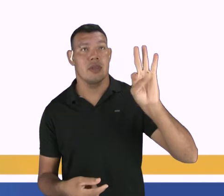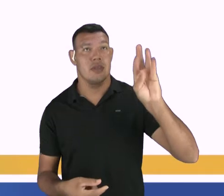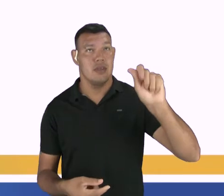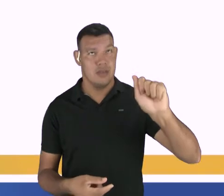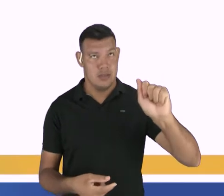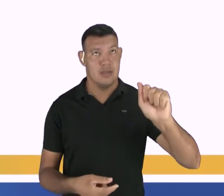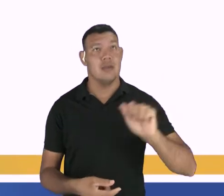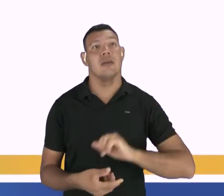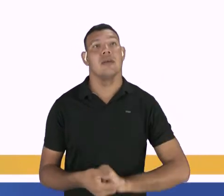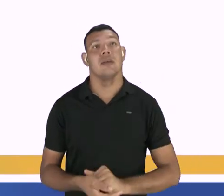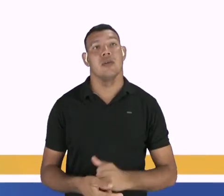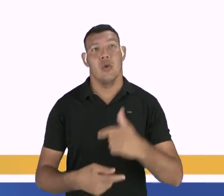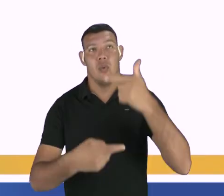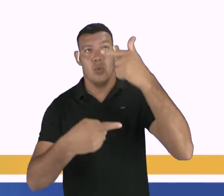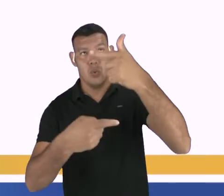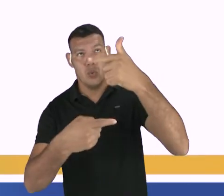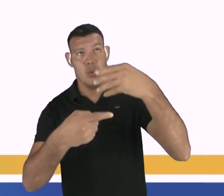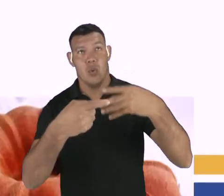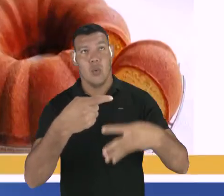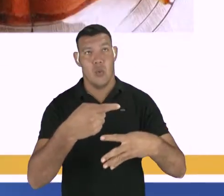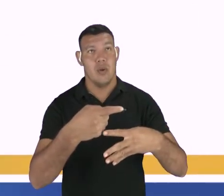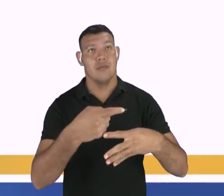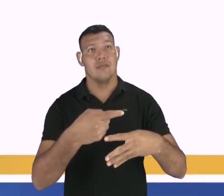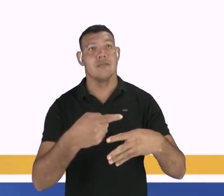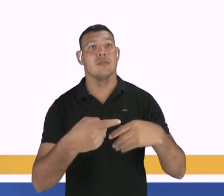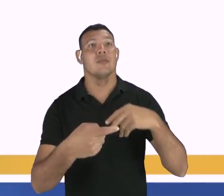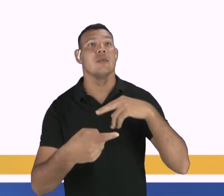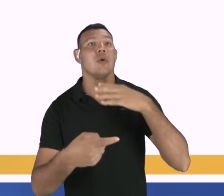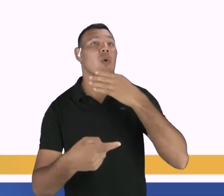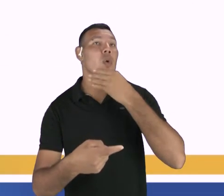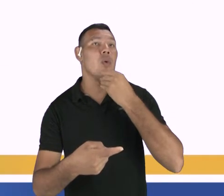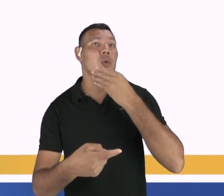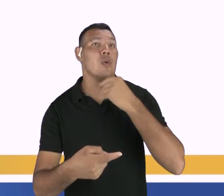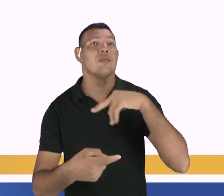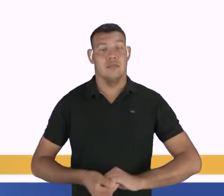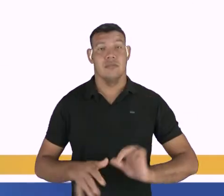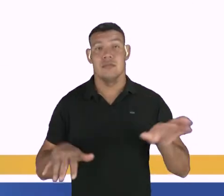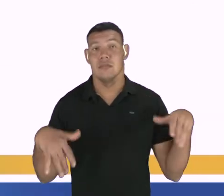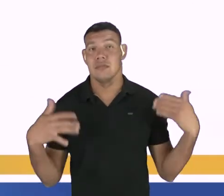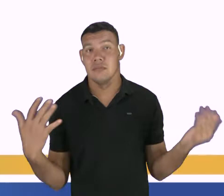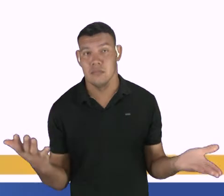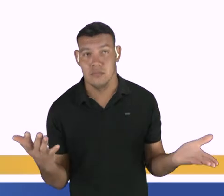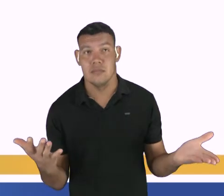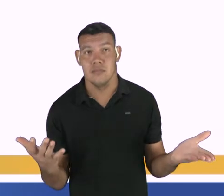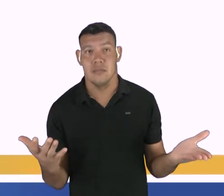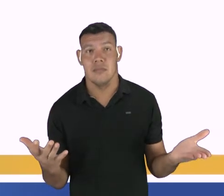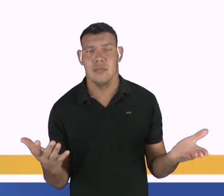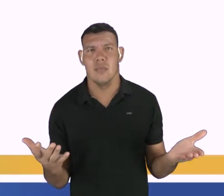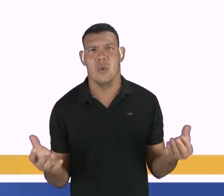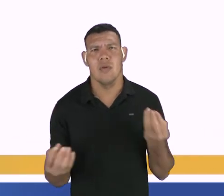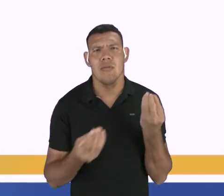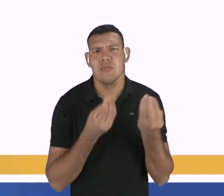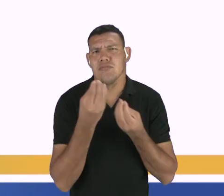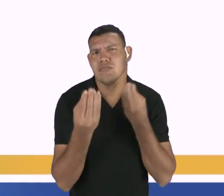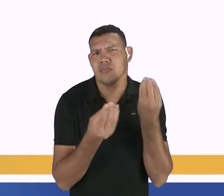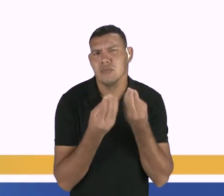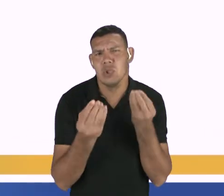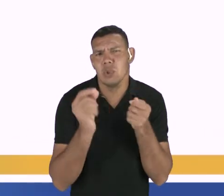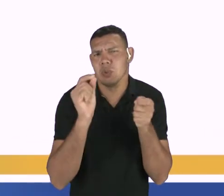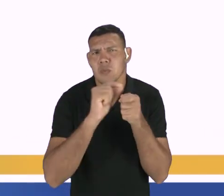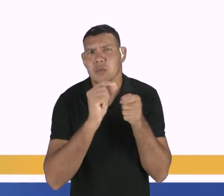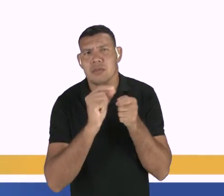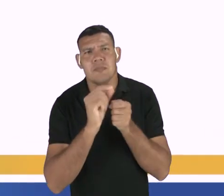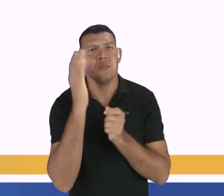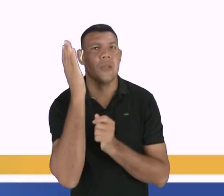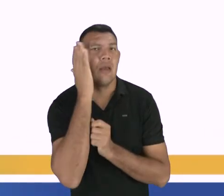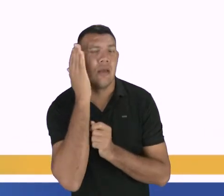para os netos. Então, eu quero saber quanto foi servido no total e quanto sobrou. Qual é a operação que pode ser feita para saber